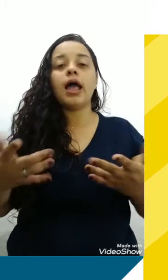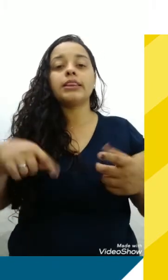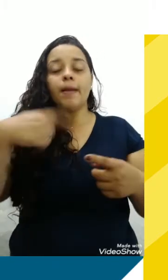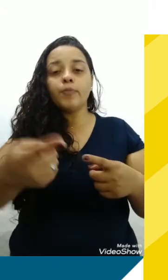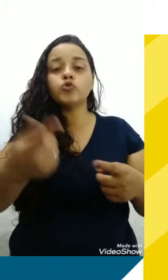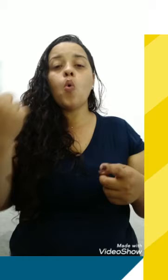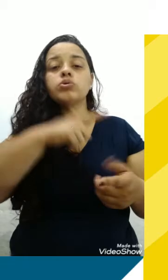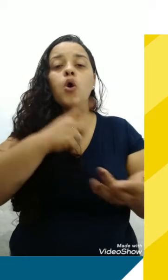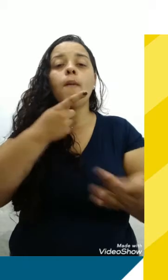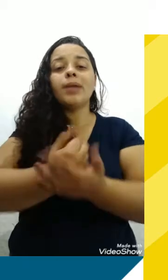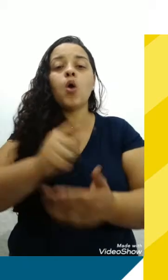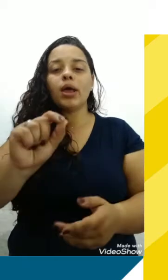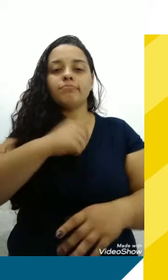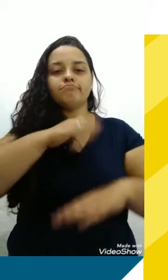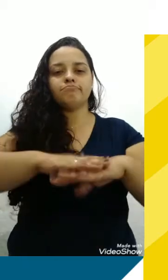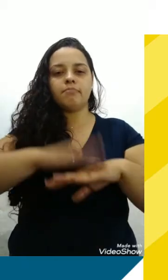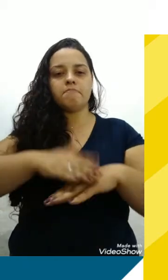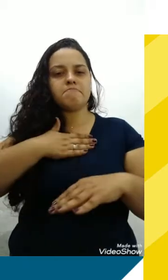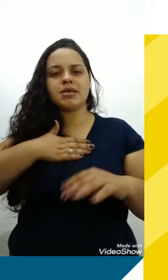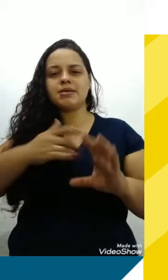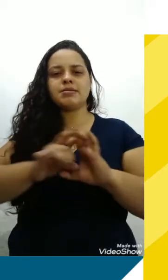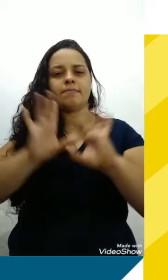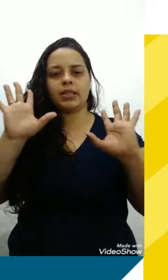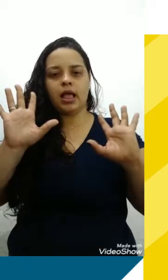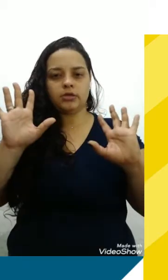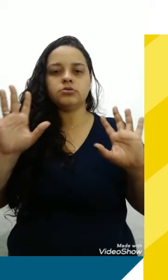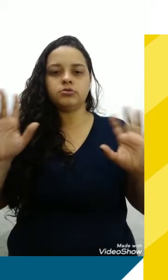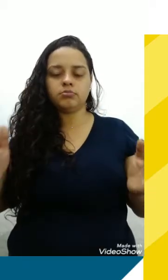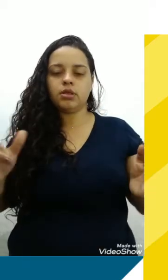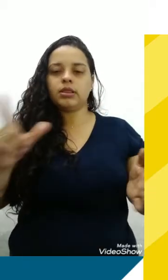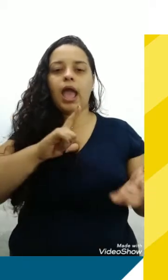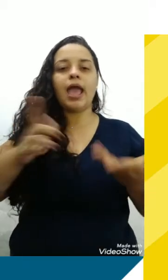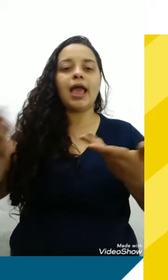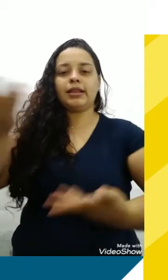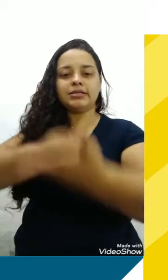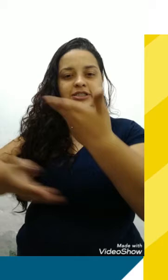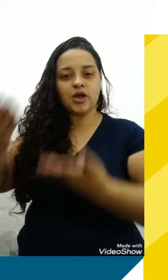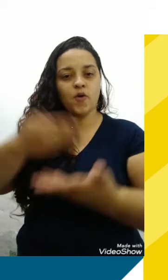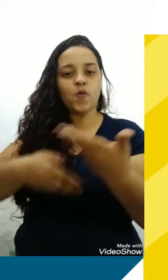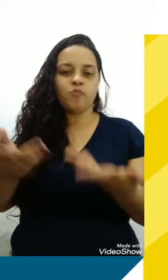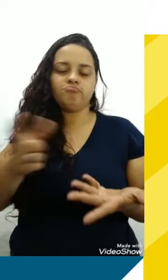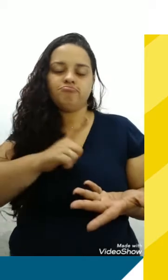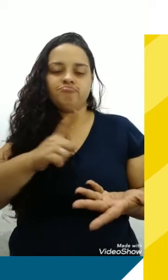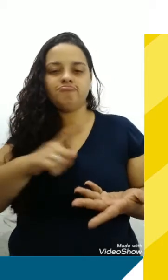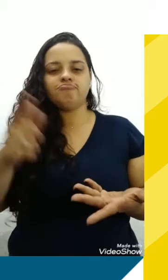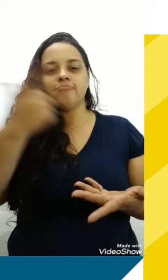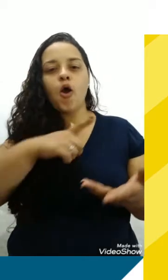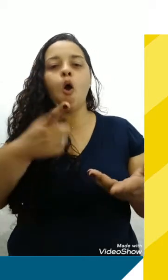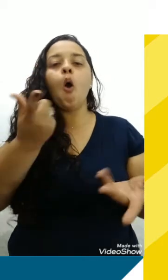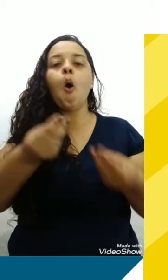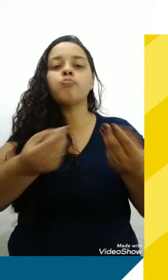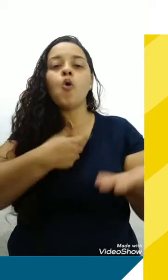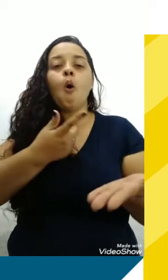depois pudessem comprar a sua carta de alforria. Então existe uma relação, inclusive, entre essa função e a possibilidade de compra